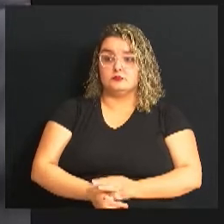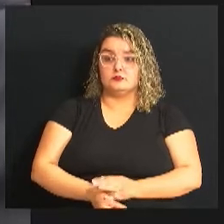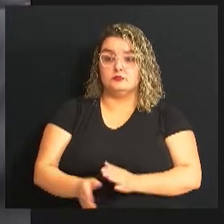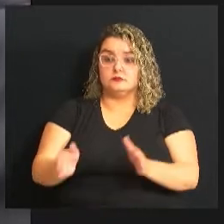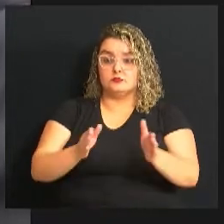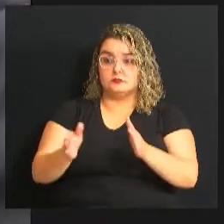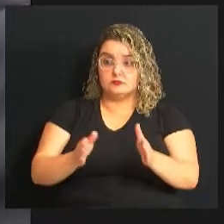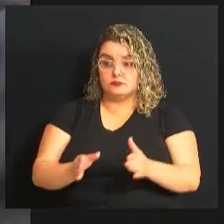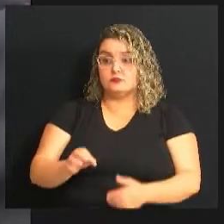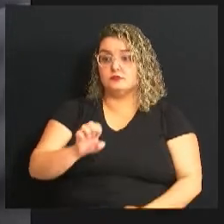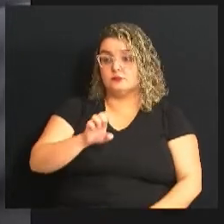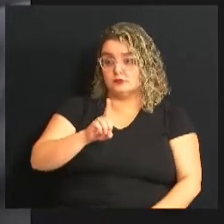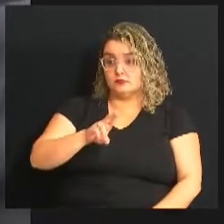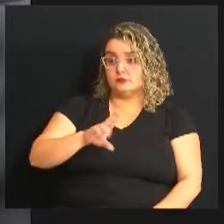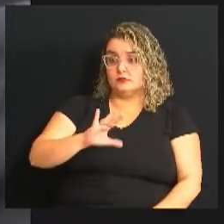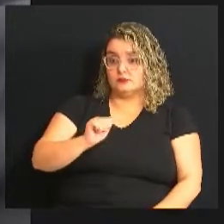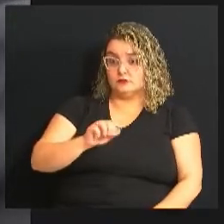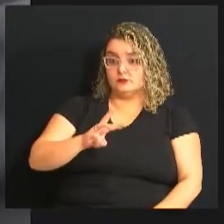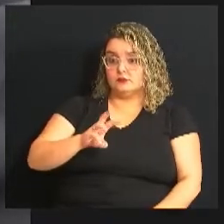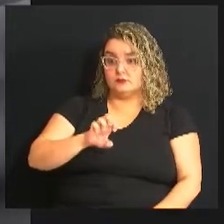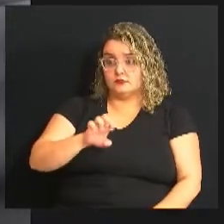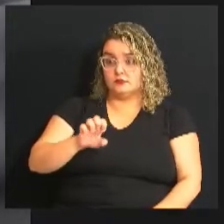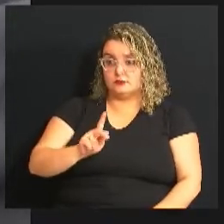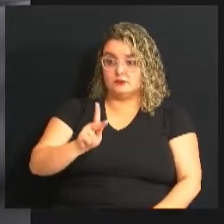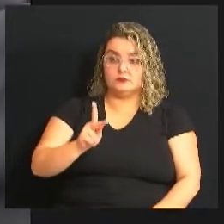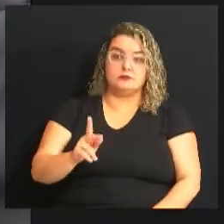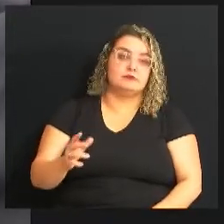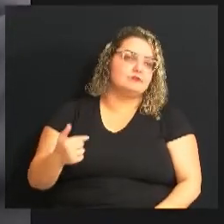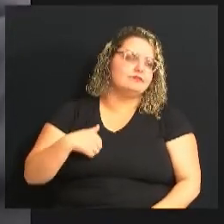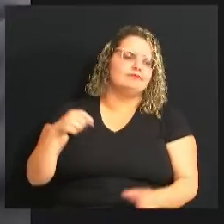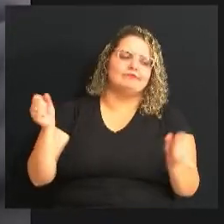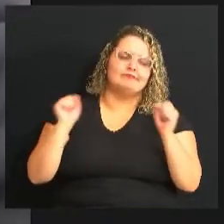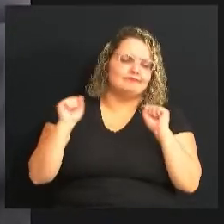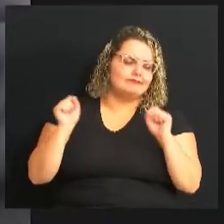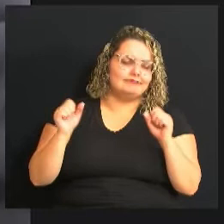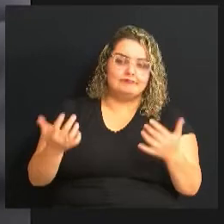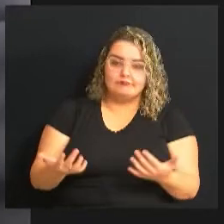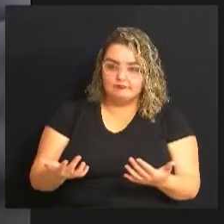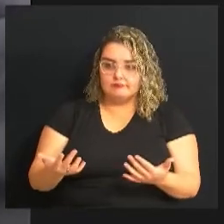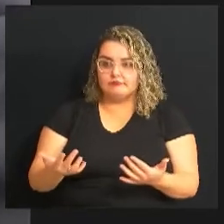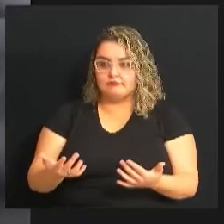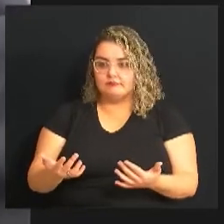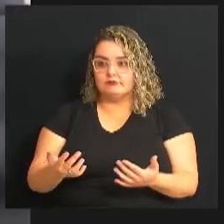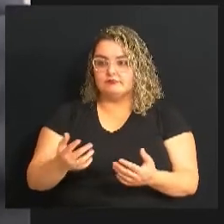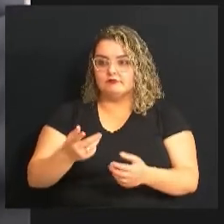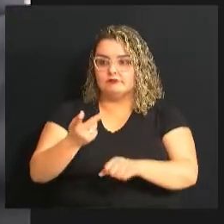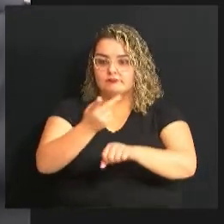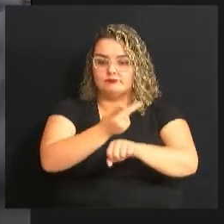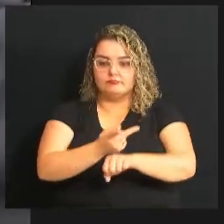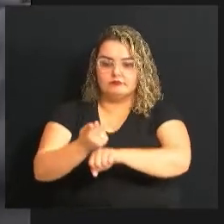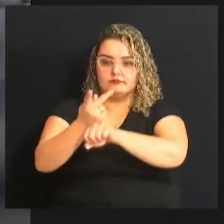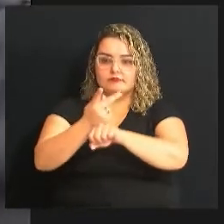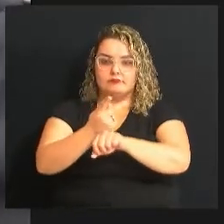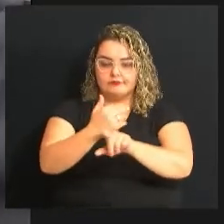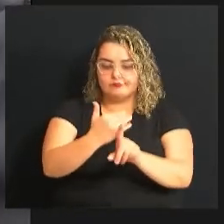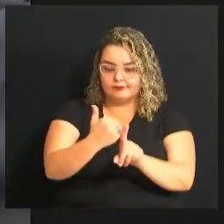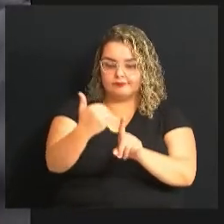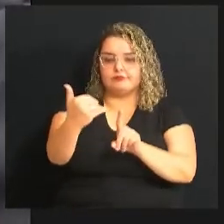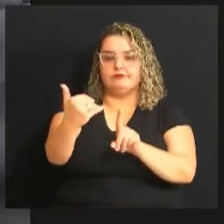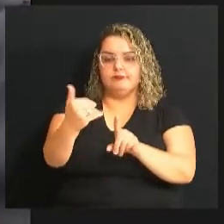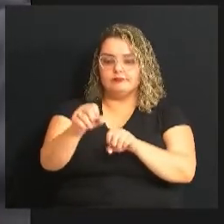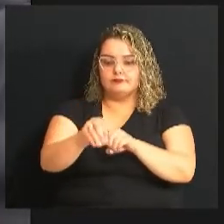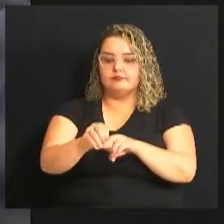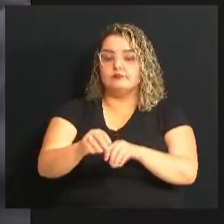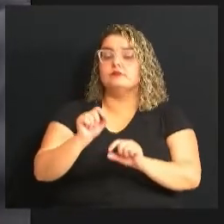é uma etapa que eu particularmente gosto muito, que é o Prêmio Destaque Educação. O que é o Prêmio Destaque